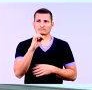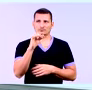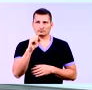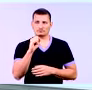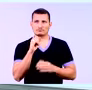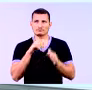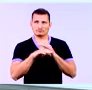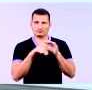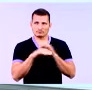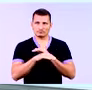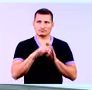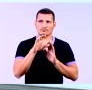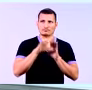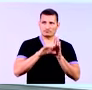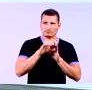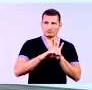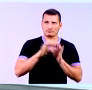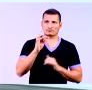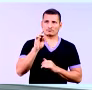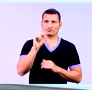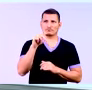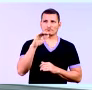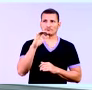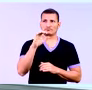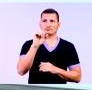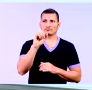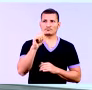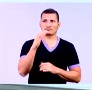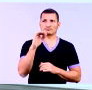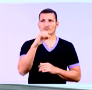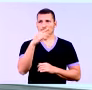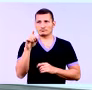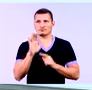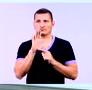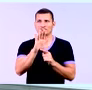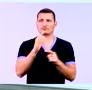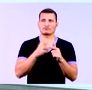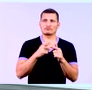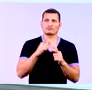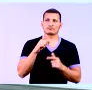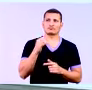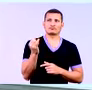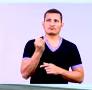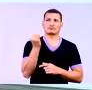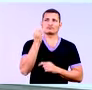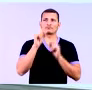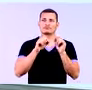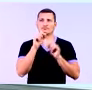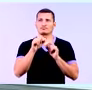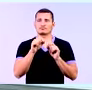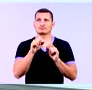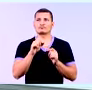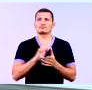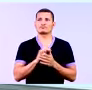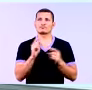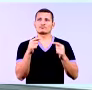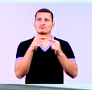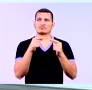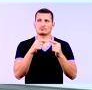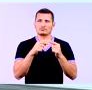tá? Conceito de transação, nós vamos mostrar por que isso é importante, o que isso tem a ver com o dia a